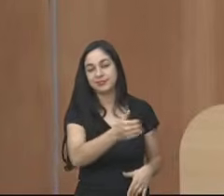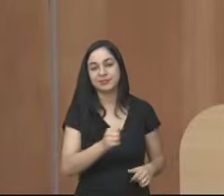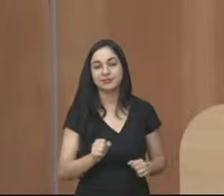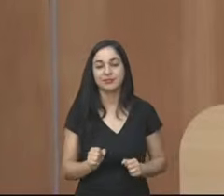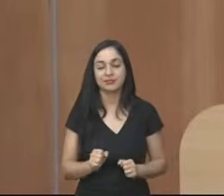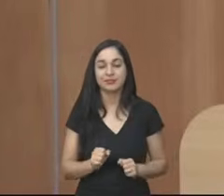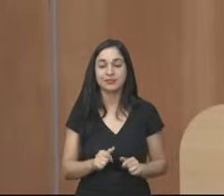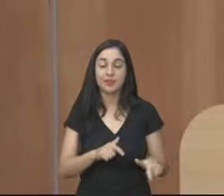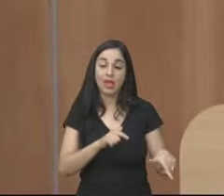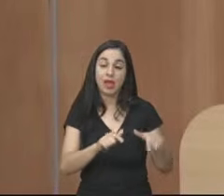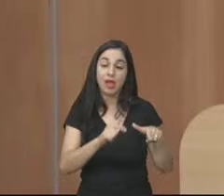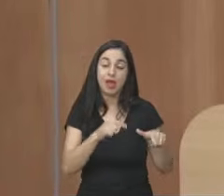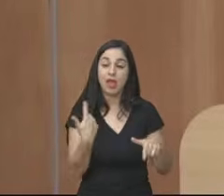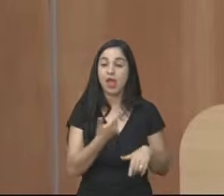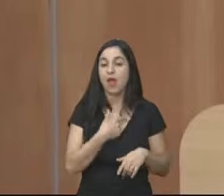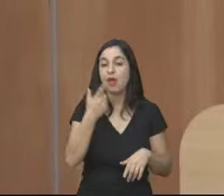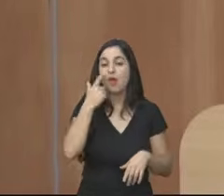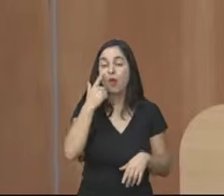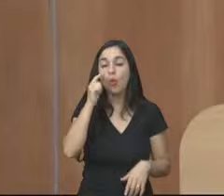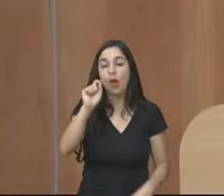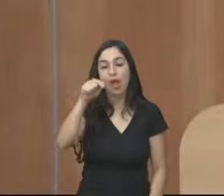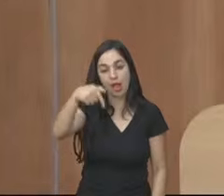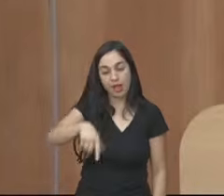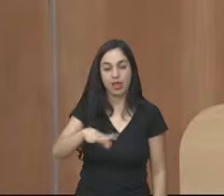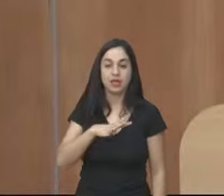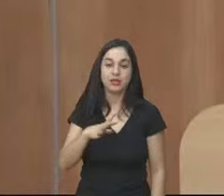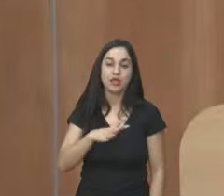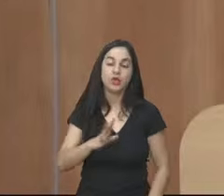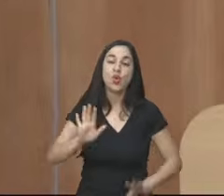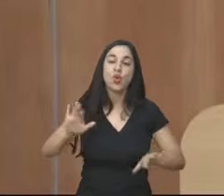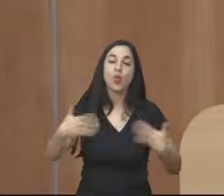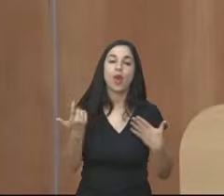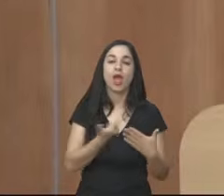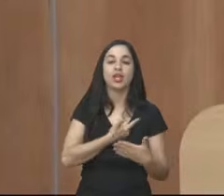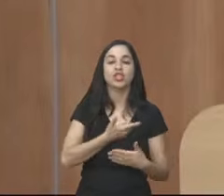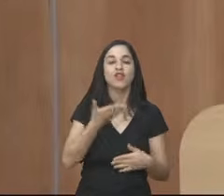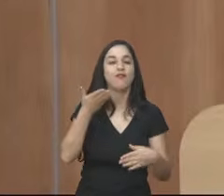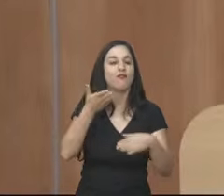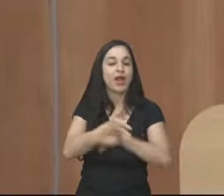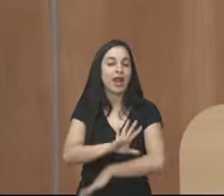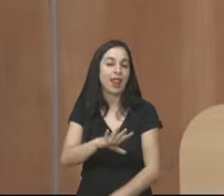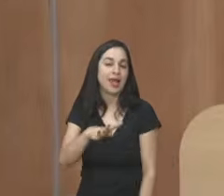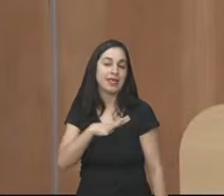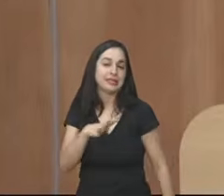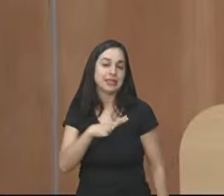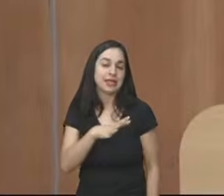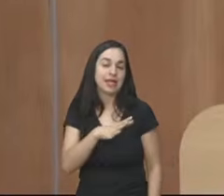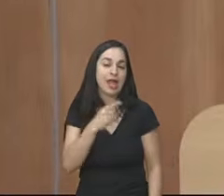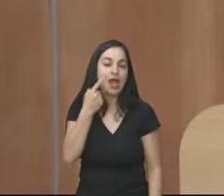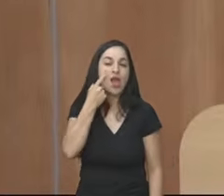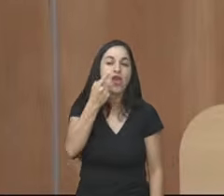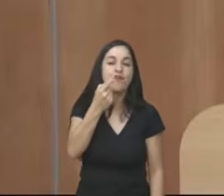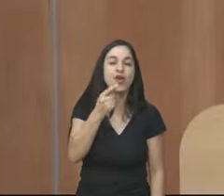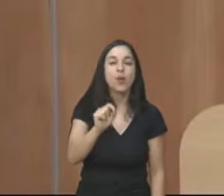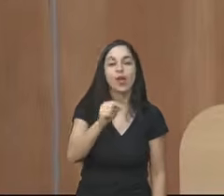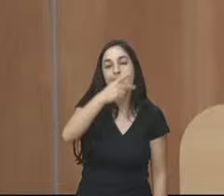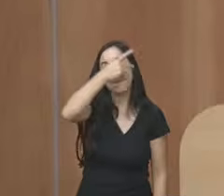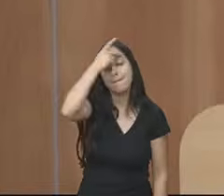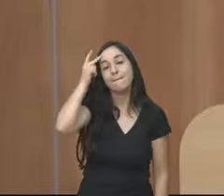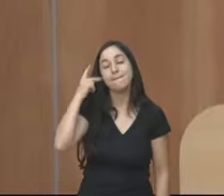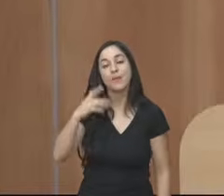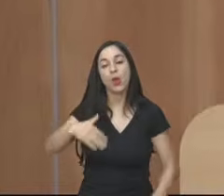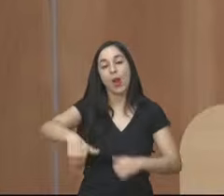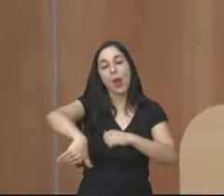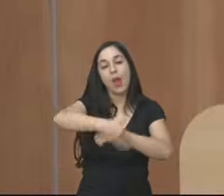trabalho. E a gente vê aqui na nossa cidade, quando a gente passa no centro, que a gente vê muitas vezes morador de rua, muitas